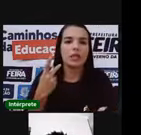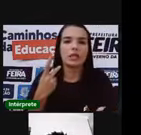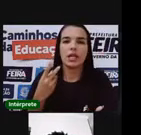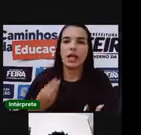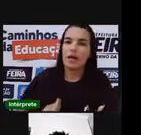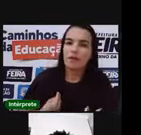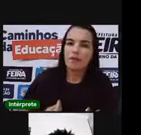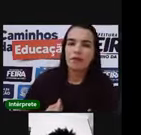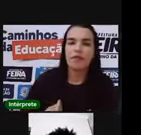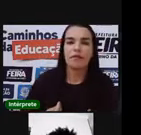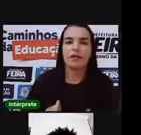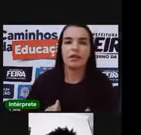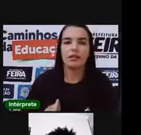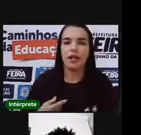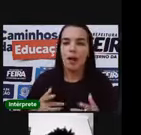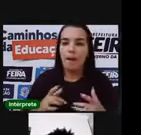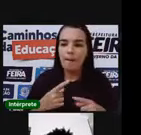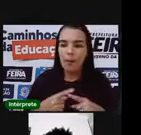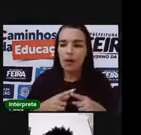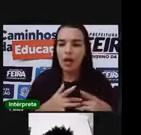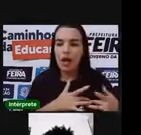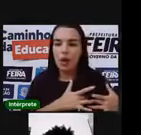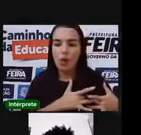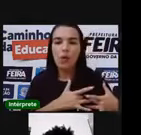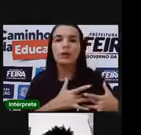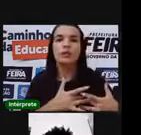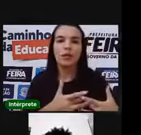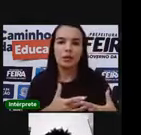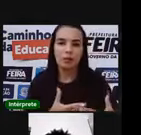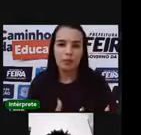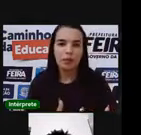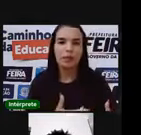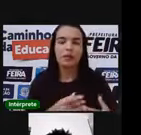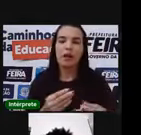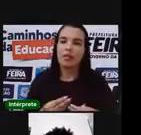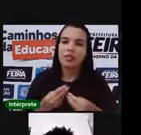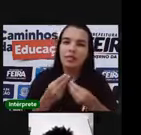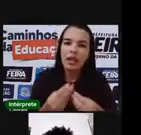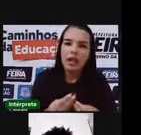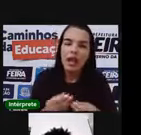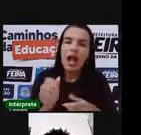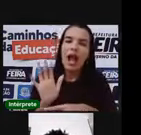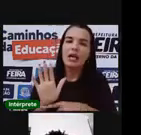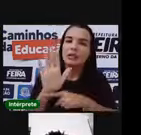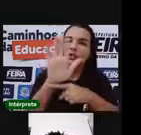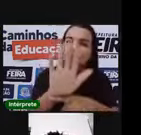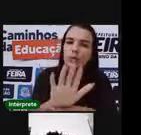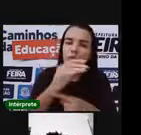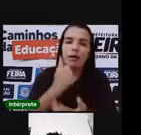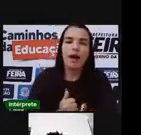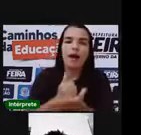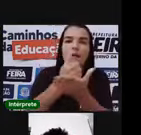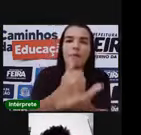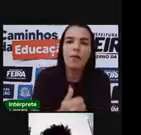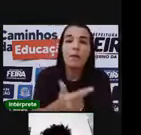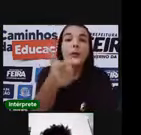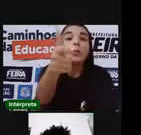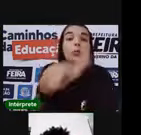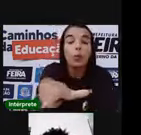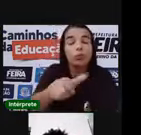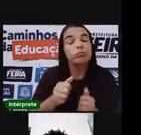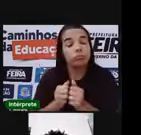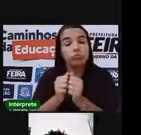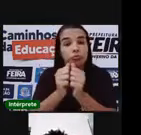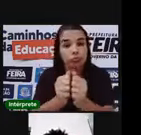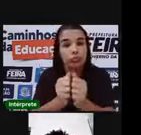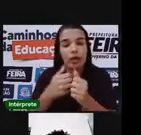que contribua, olha aí, que contribua, que colabore para que o outro vá junto comigo,